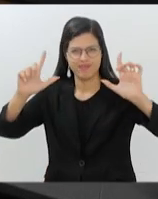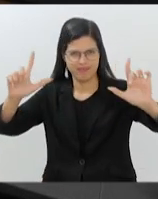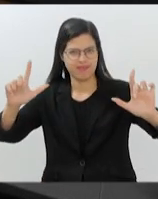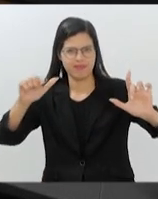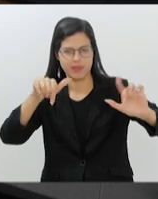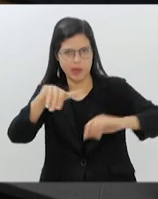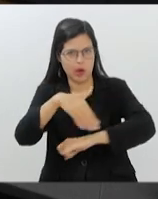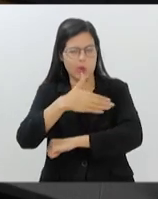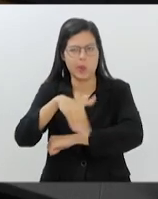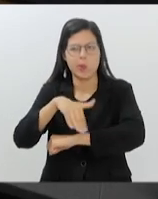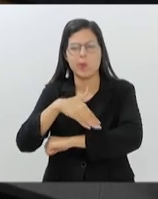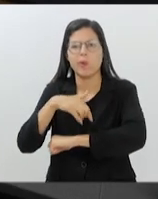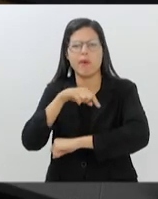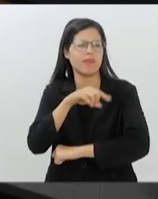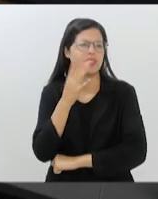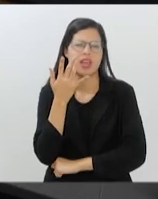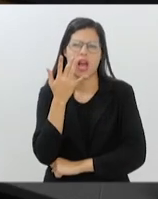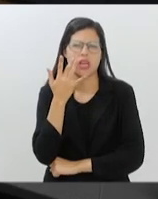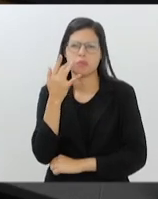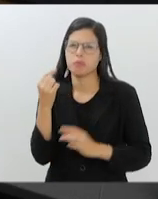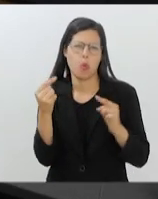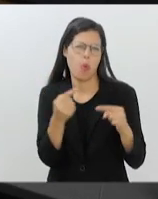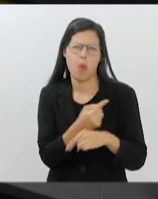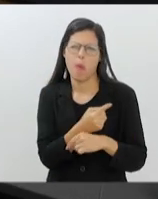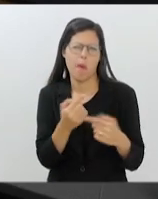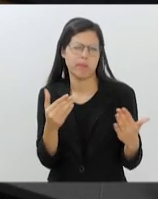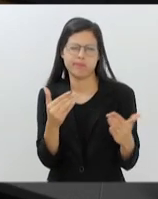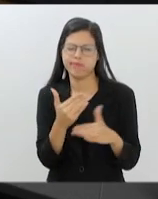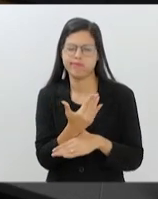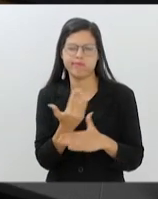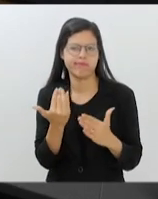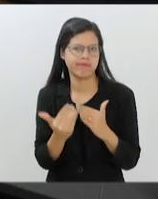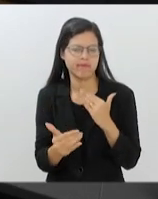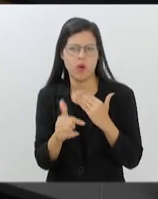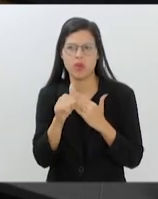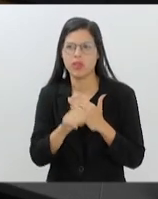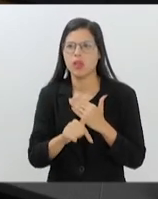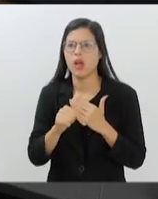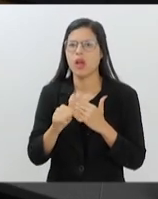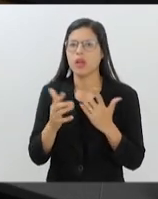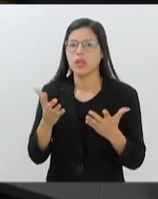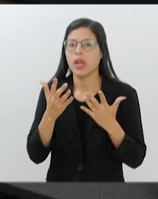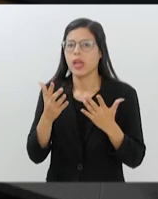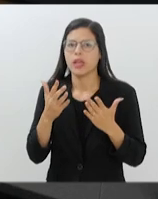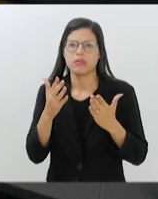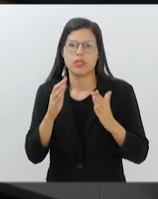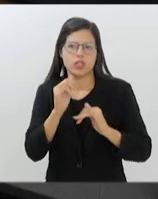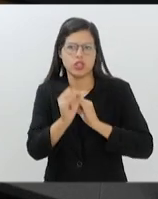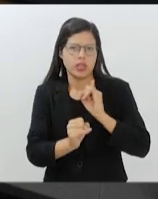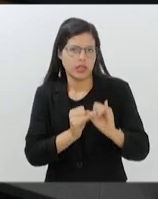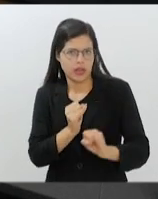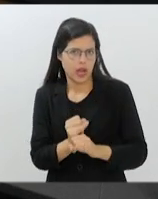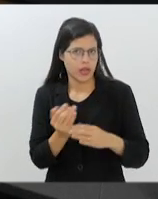e o modal de Publicidade mais adequado que o Senhor espera que seja por via eletrônica